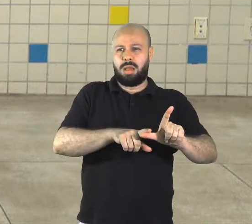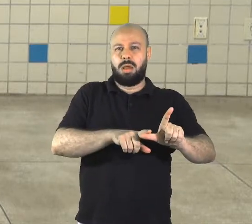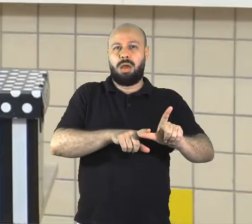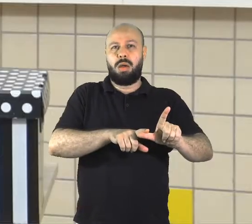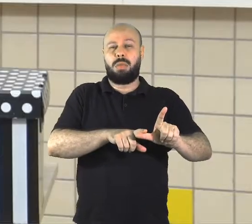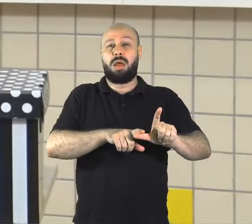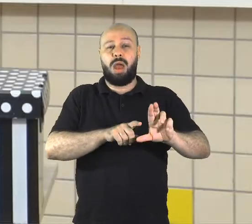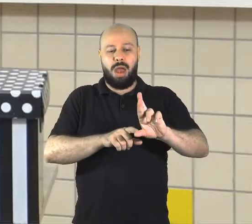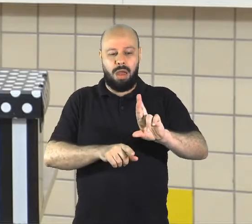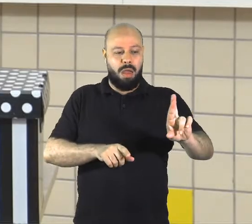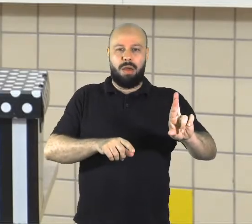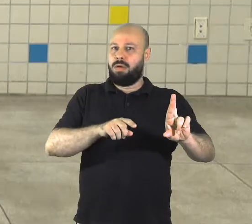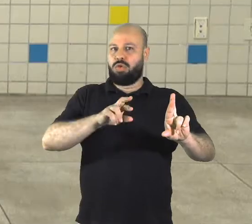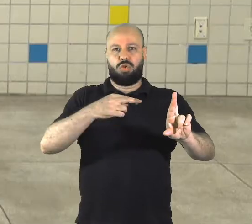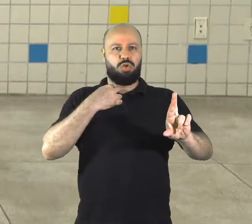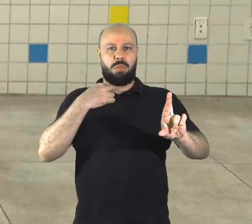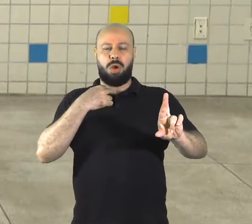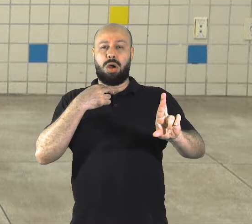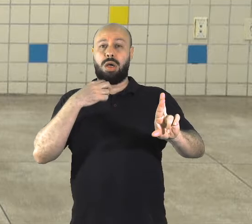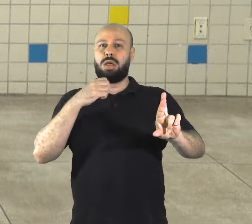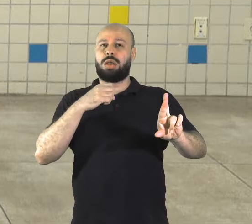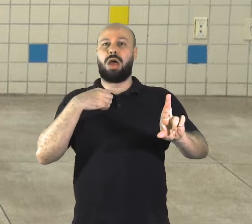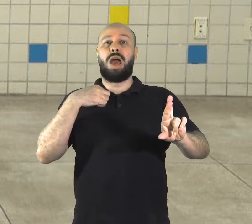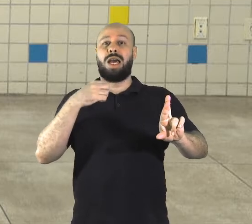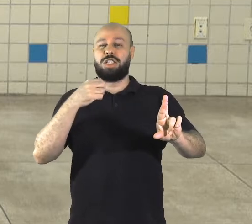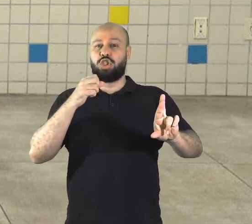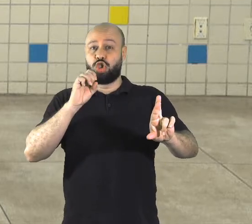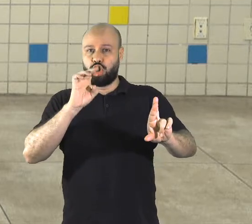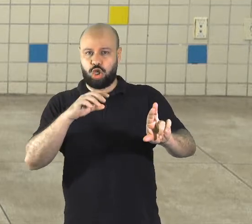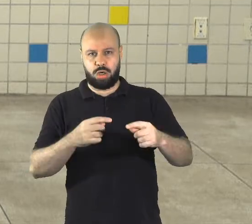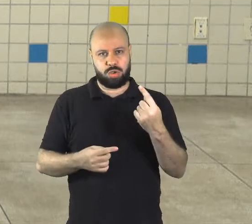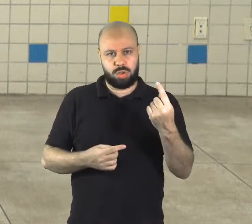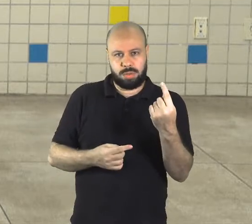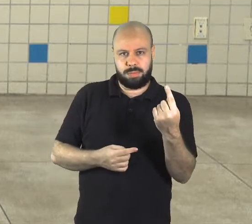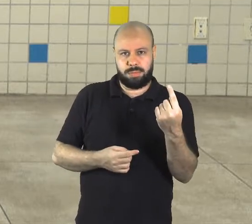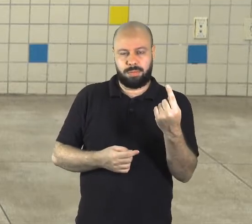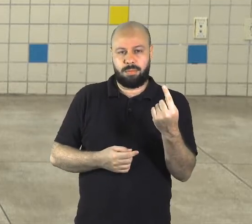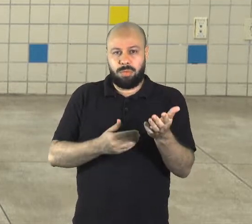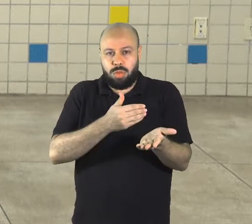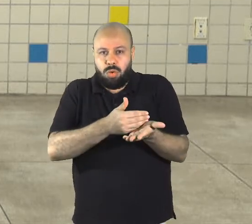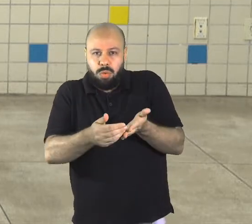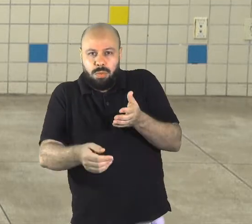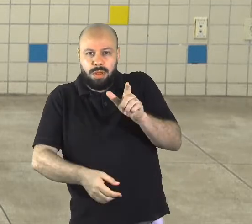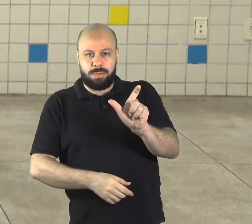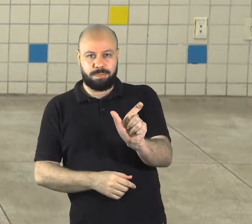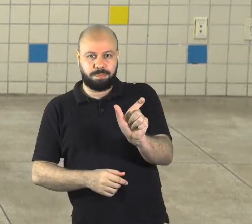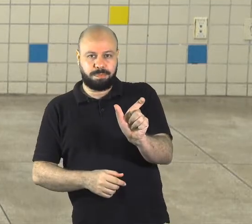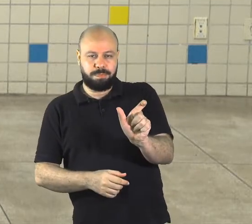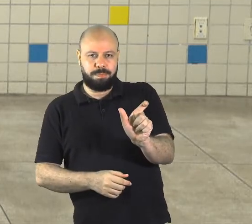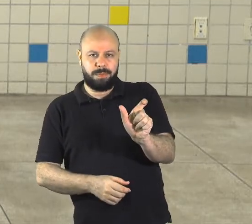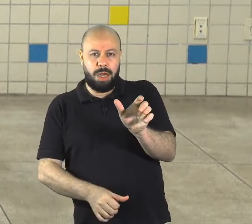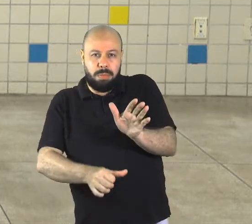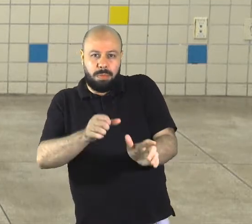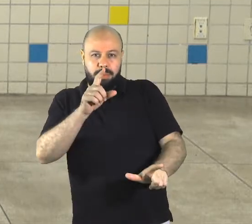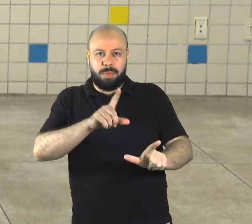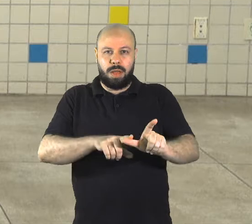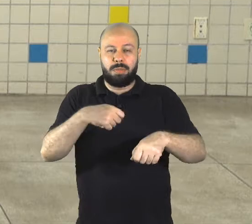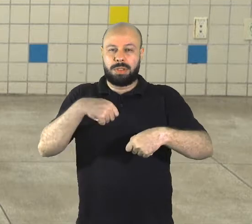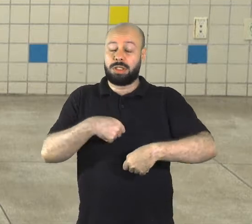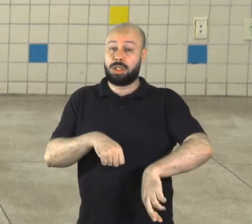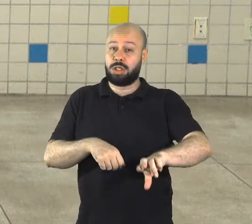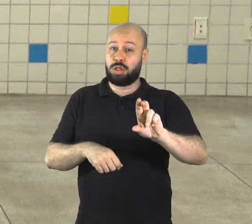gêmeo. Toda vez que eu falo a palavra com R no início, ele está sozinho e ele tem esse som forte. E como eu já